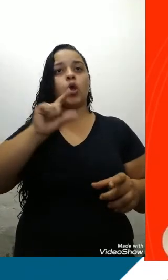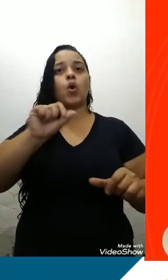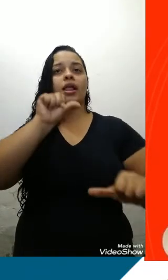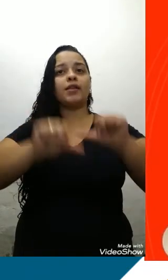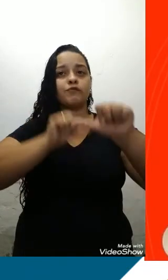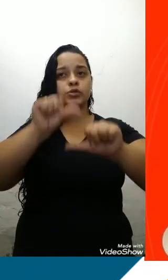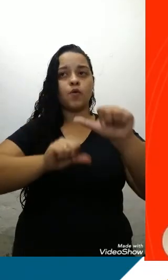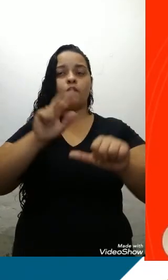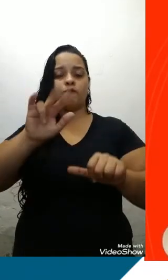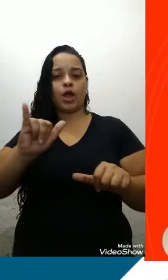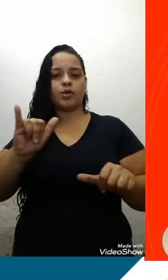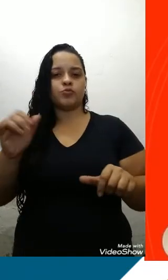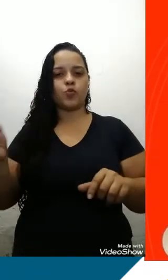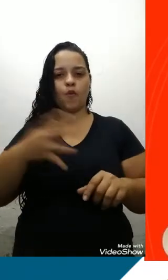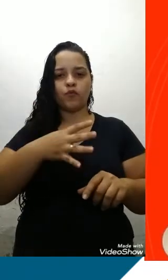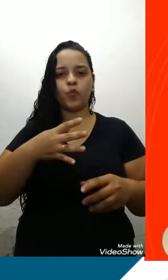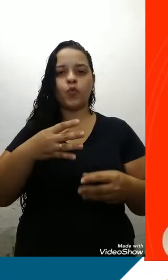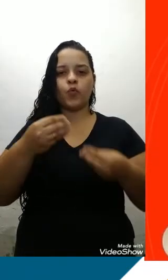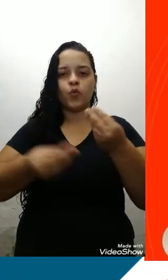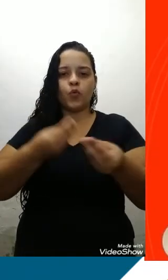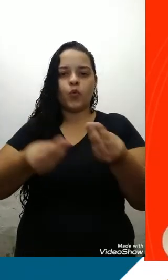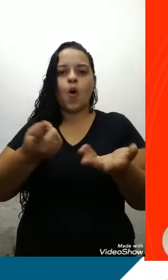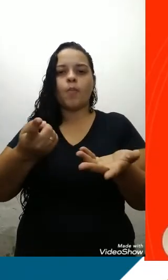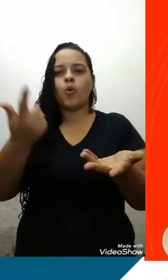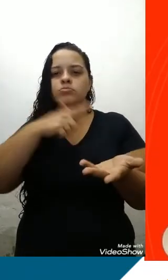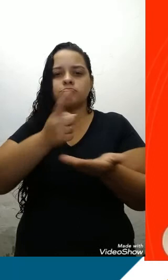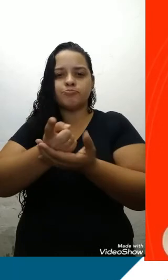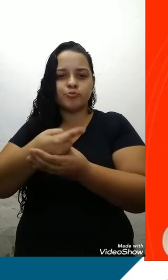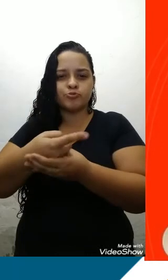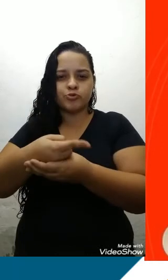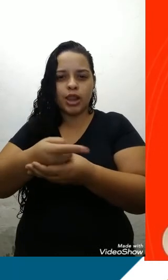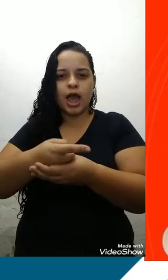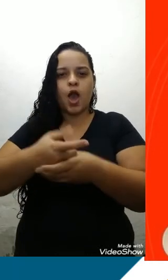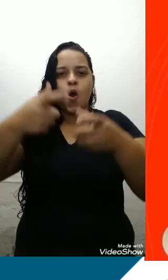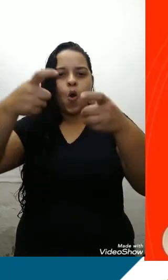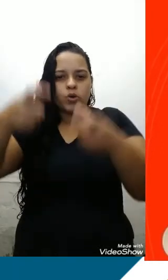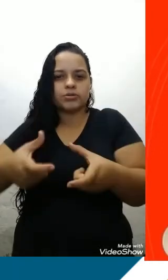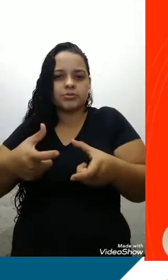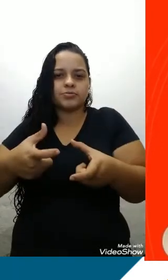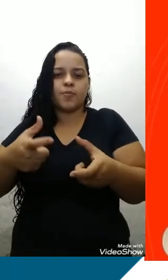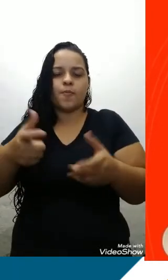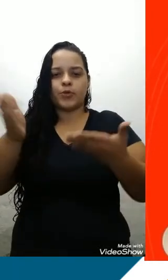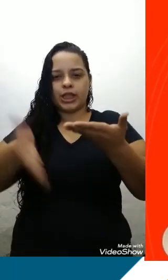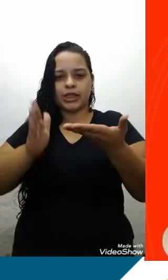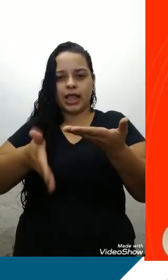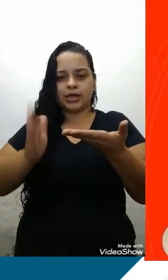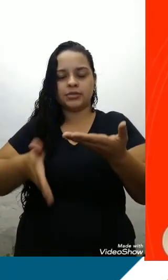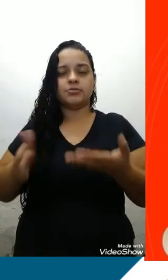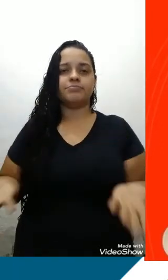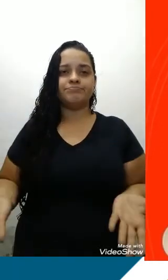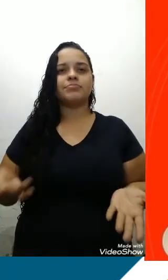revolução ainda a brotar, uma idade de transição, que é a bússola de origem da modernidade. Bem, a questão quer saber a